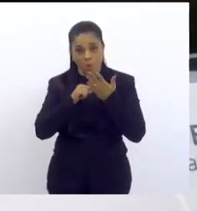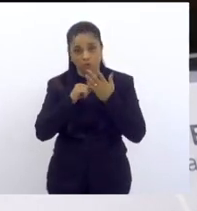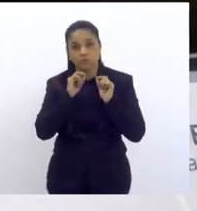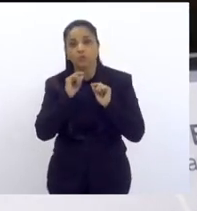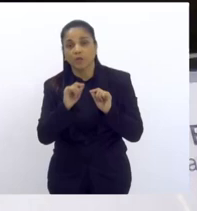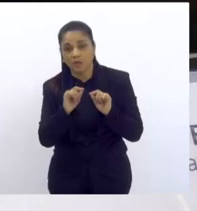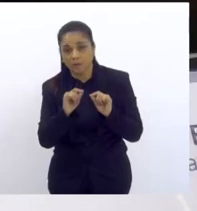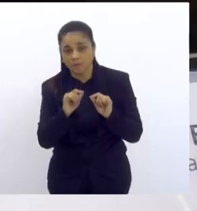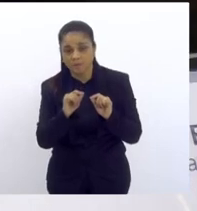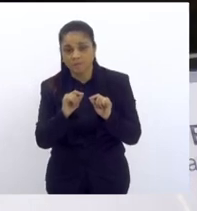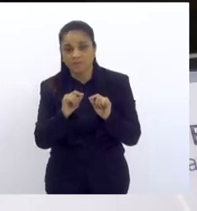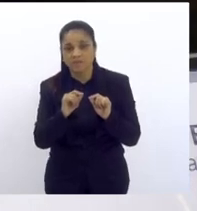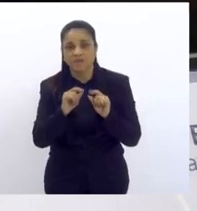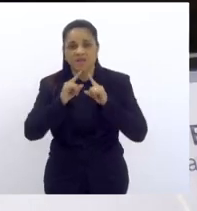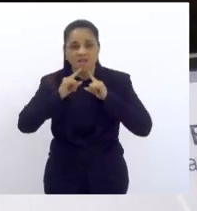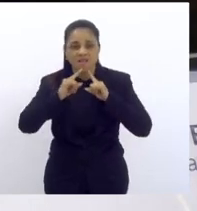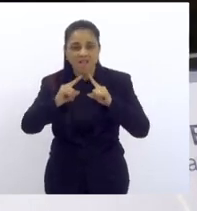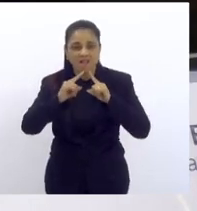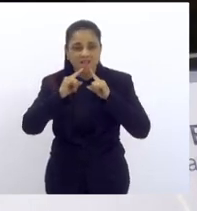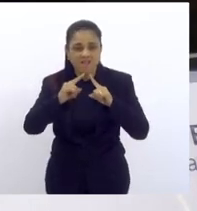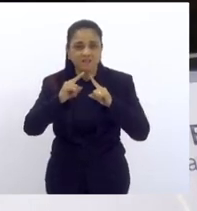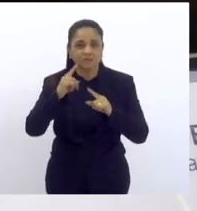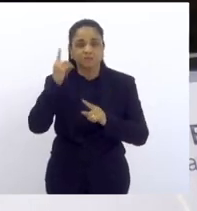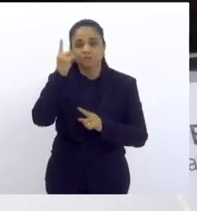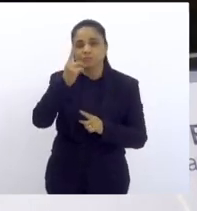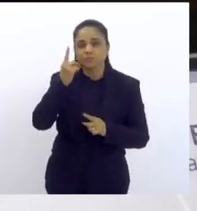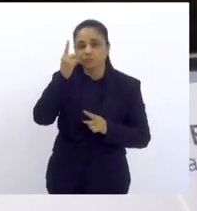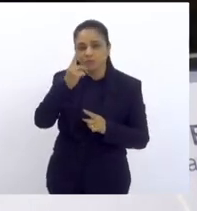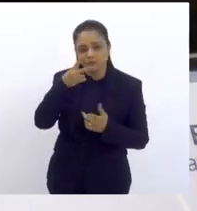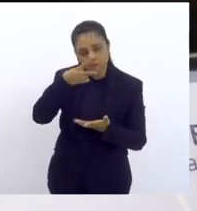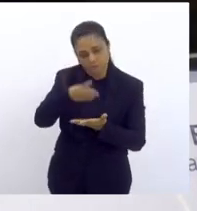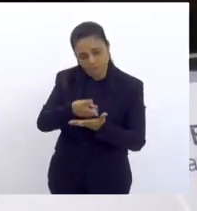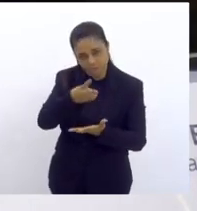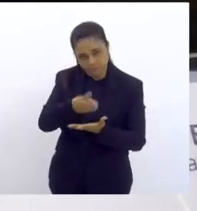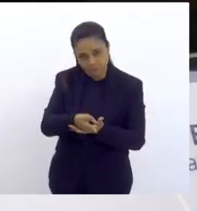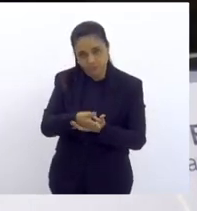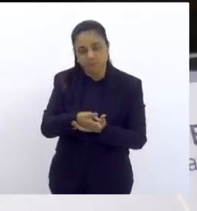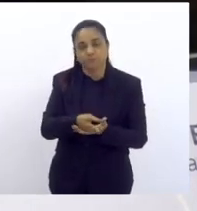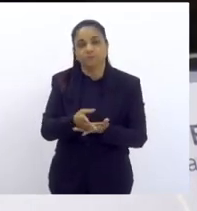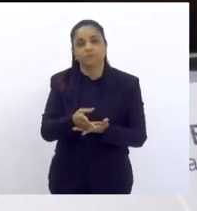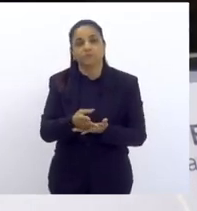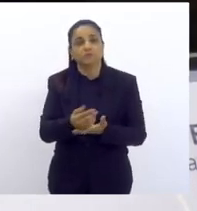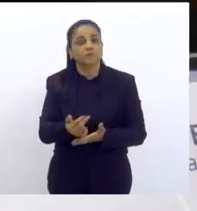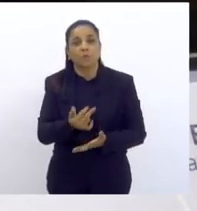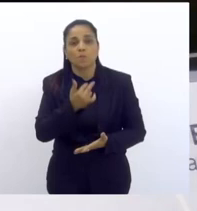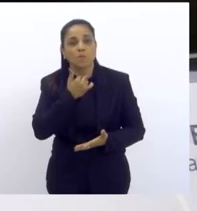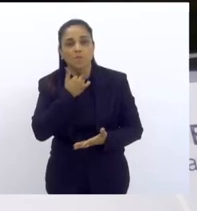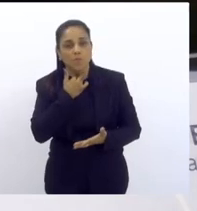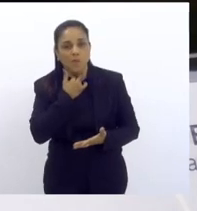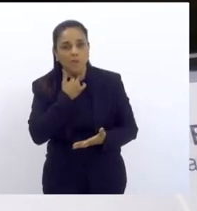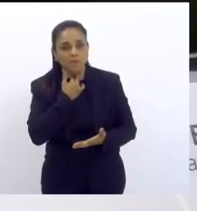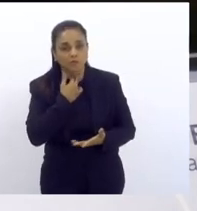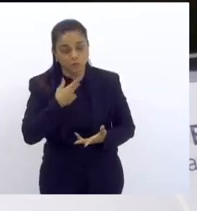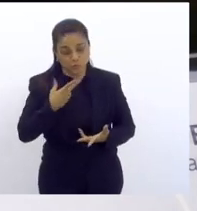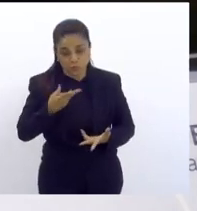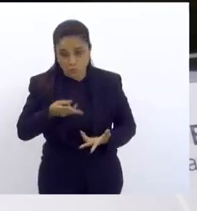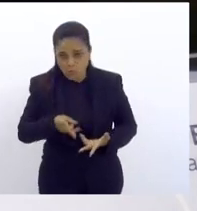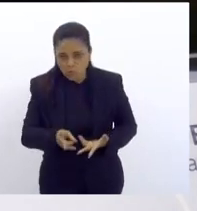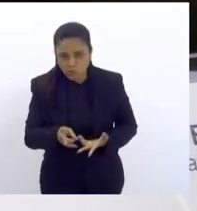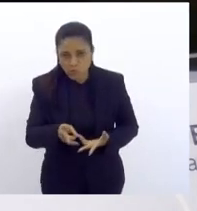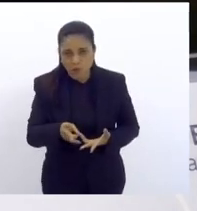para promover queixas políticas pertinentes ou seja não podemos continuar somente